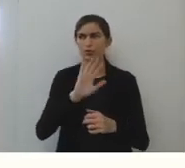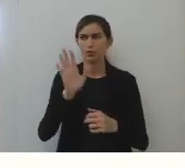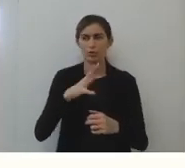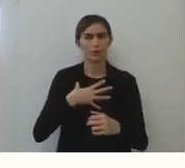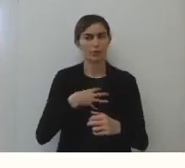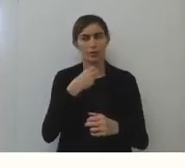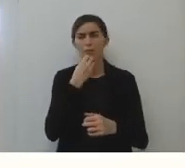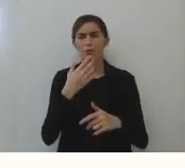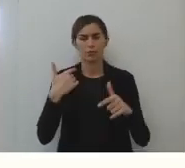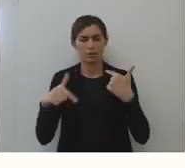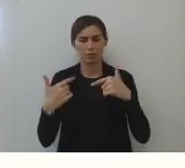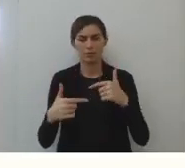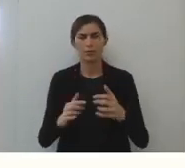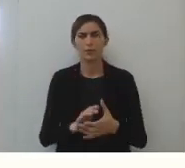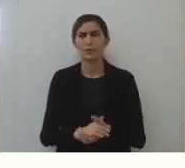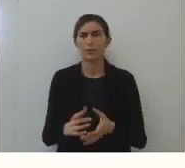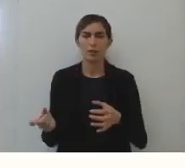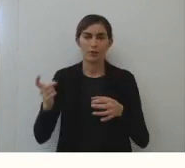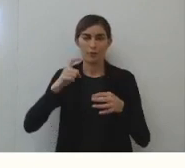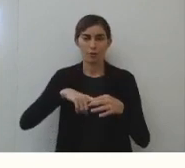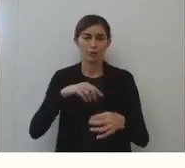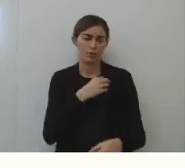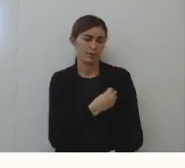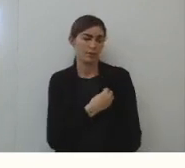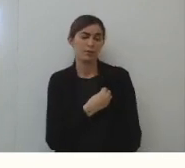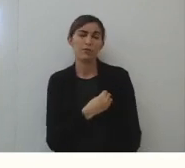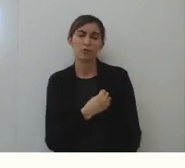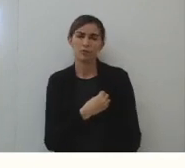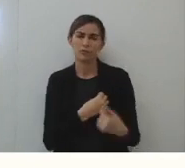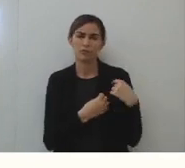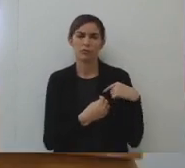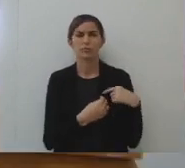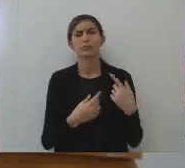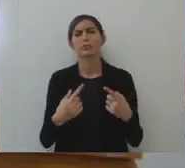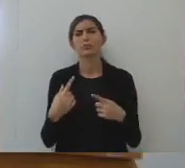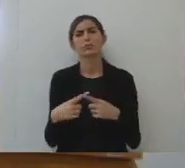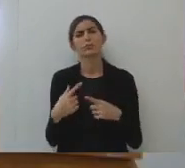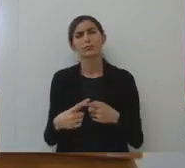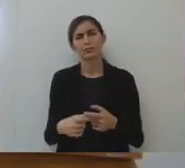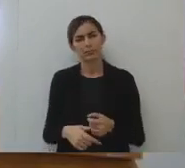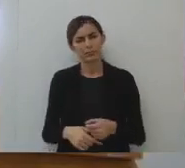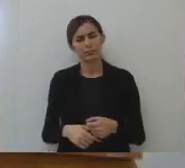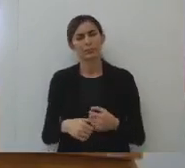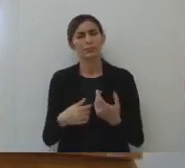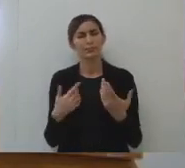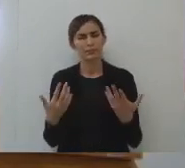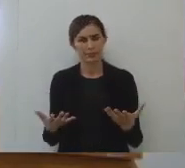filho, bom trabalho e volta vivo. E aí eu fico pensando,